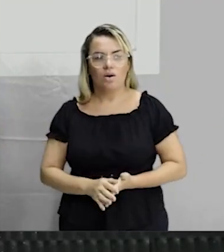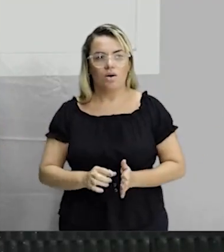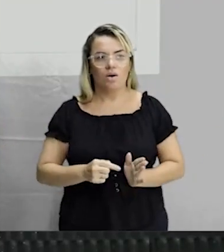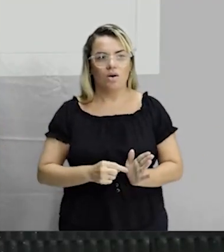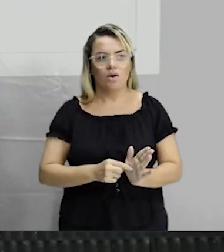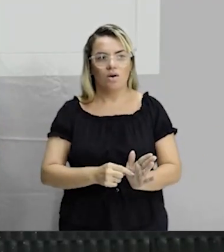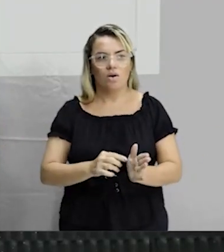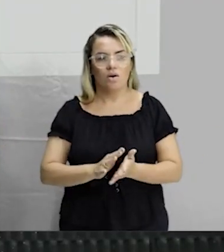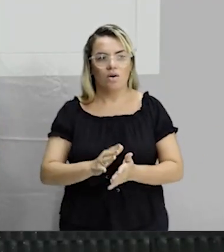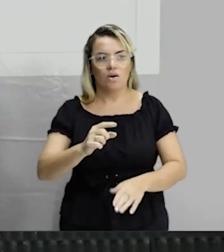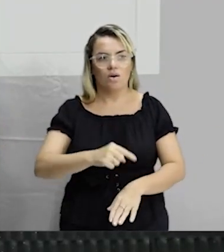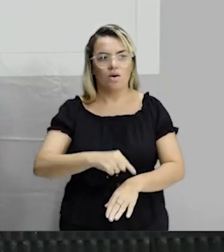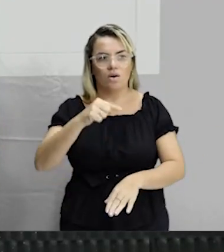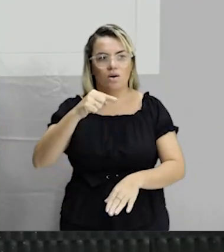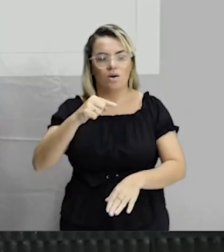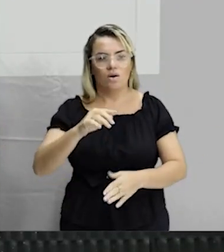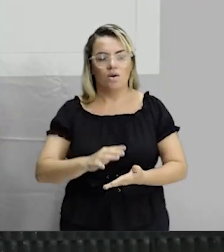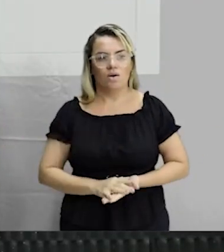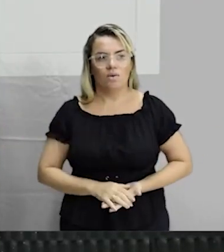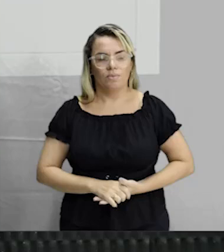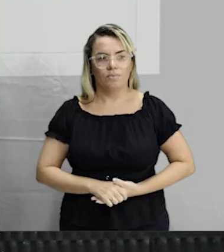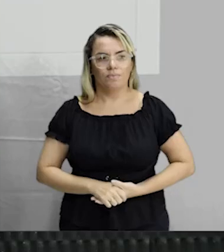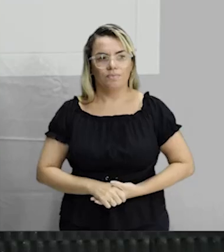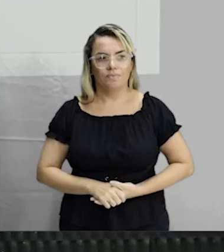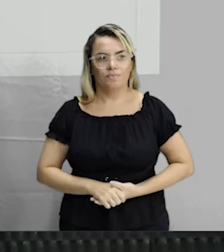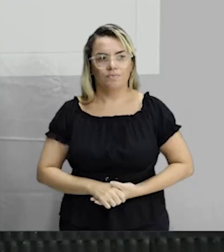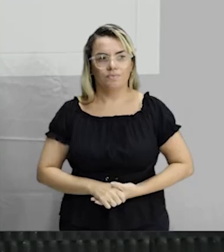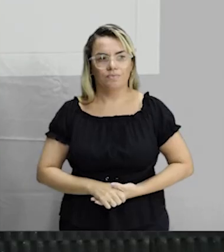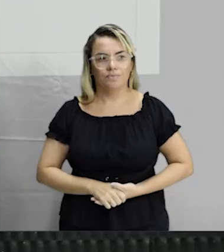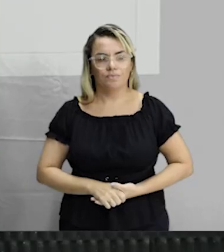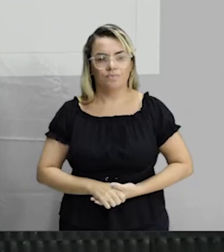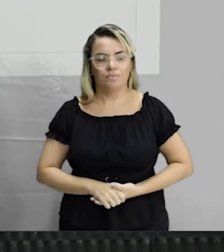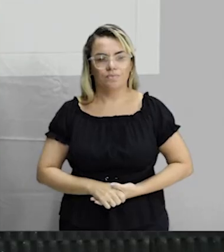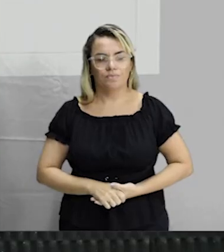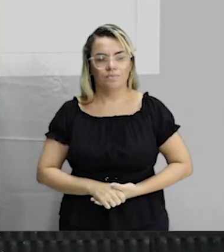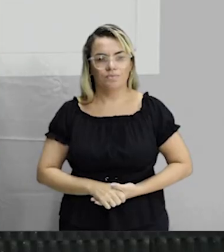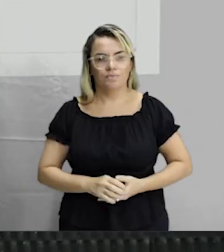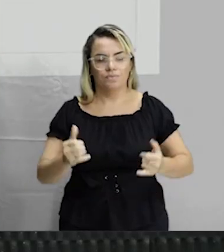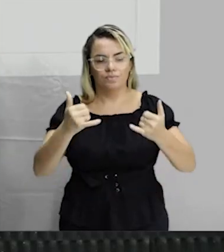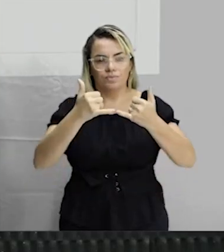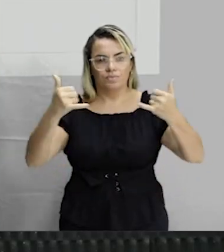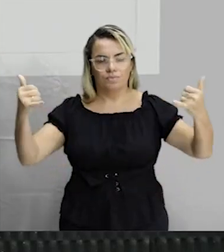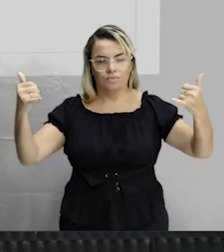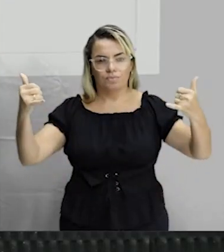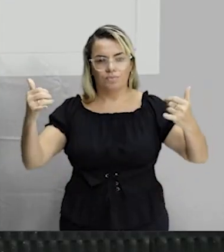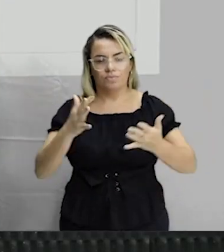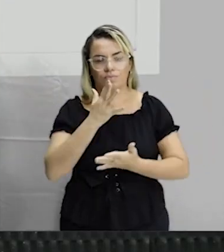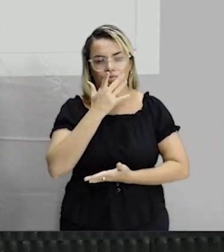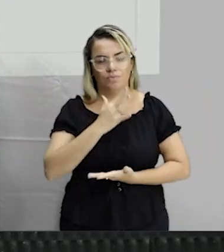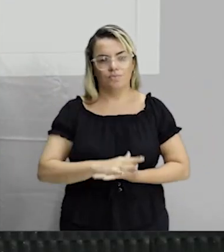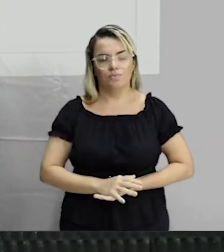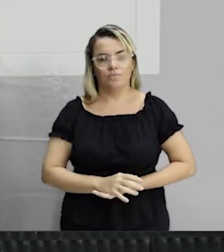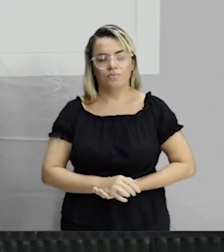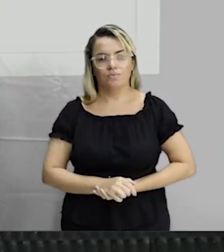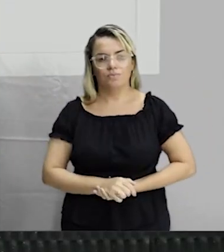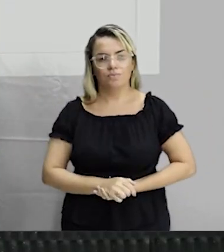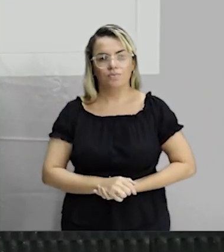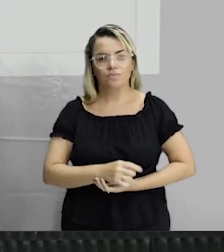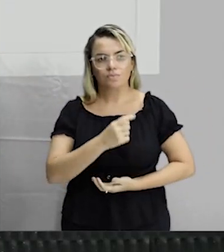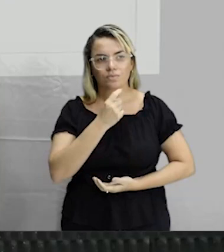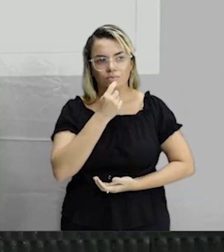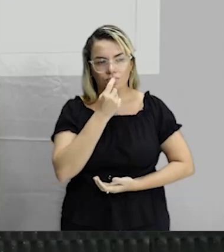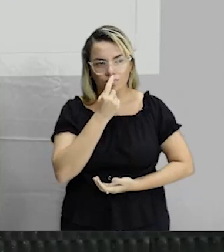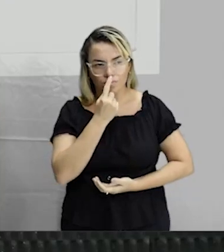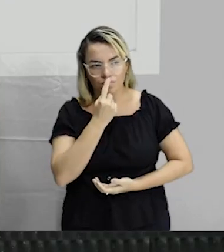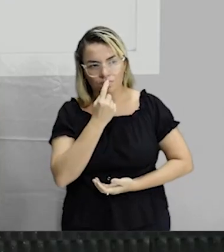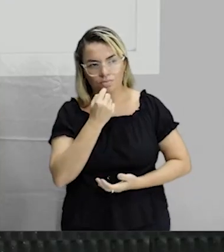ela já pede o tempo de aplicação, né? Qual deve ser o tempo, tá? Para aqui um